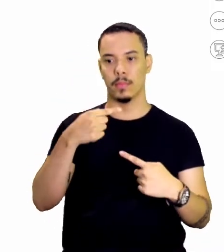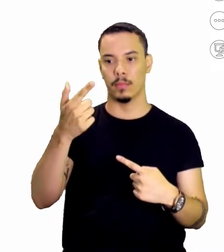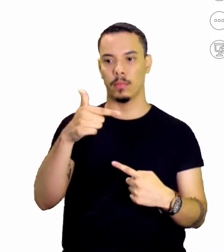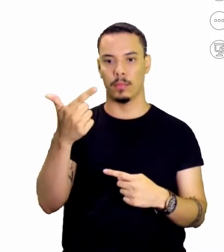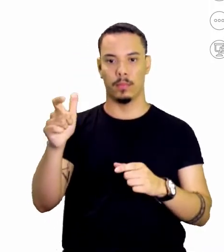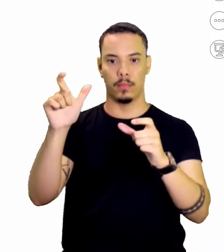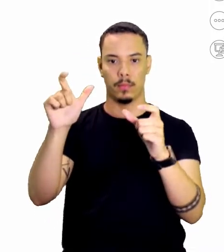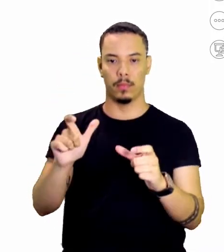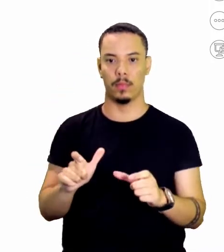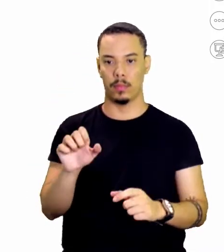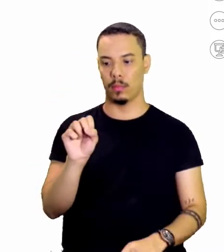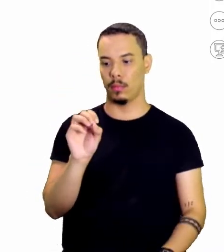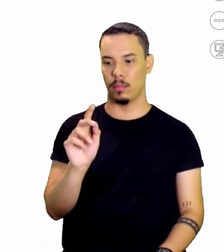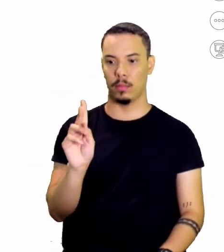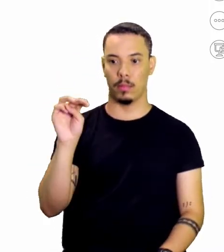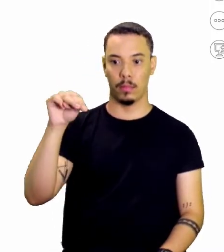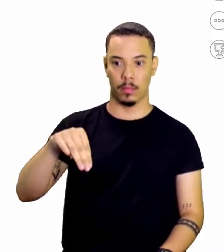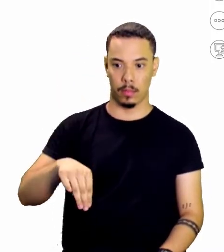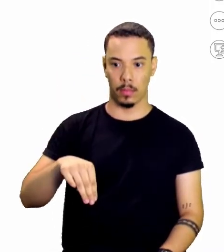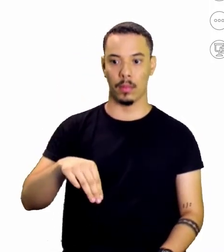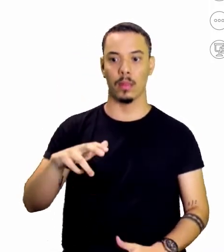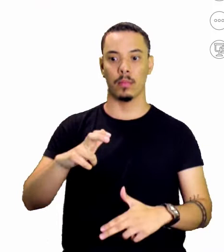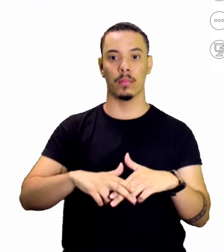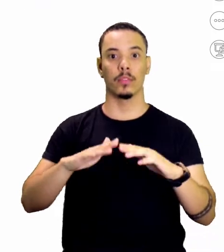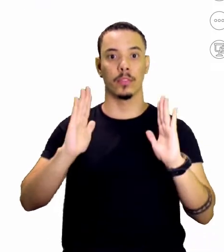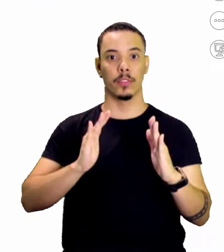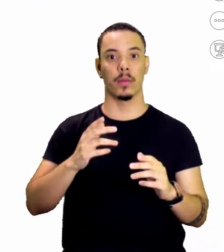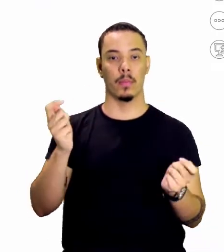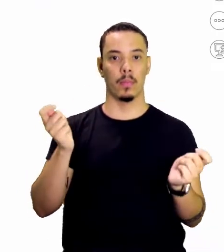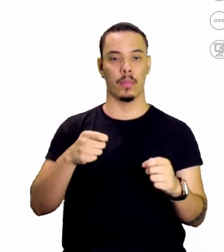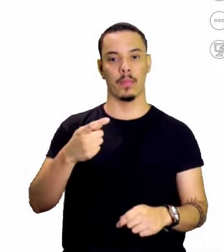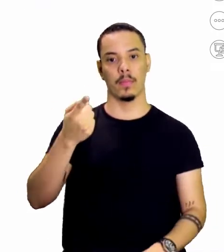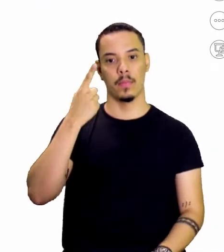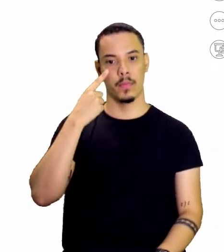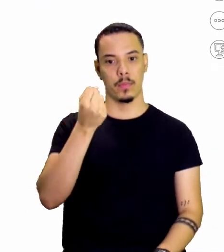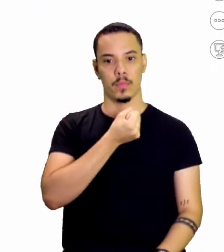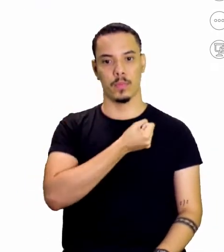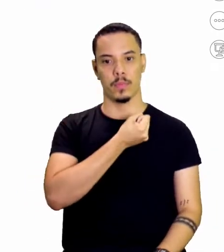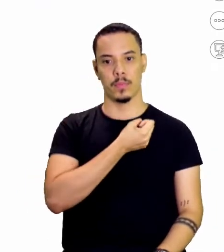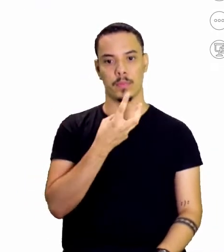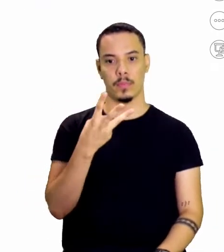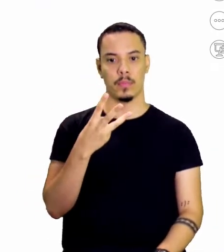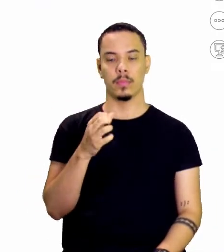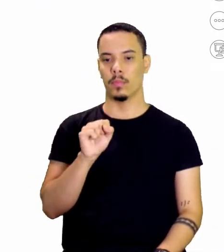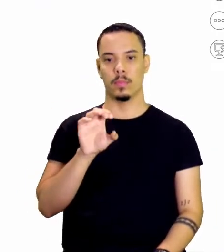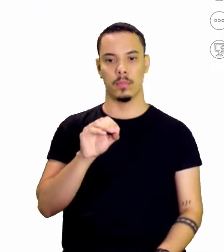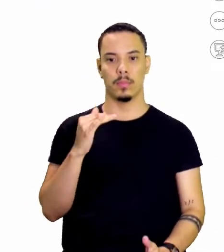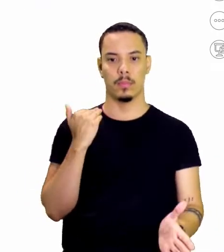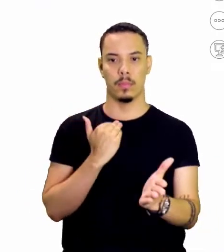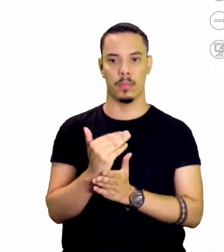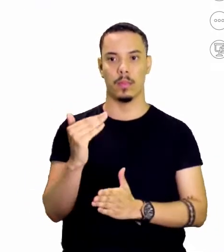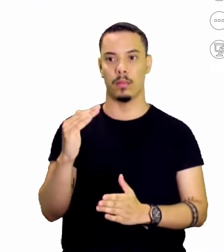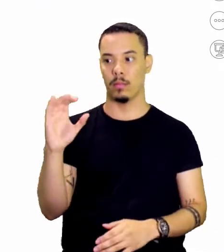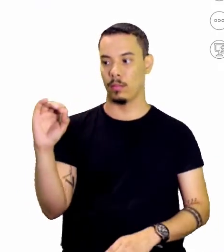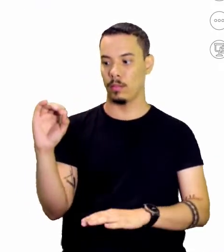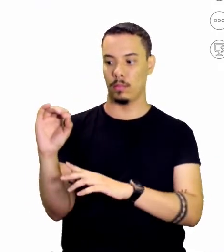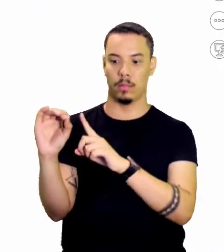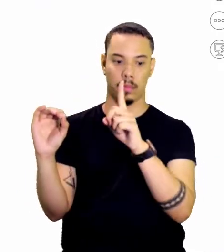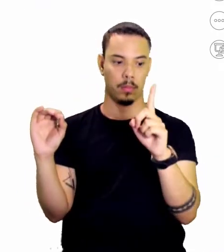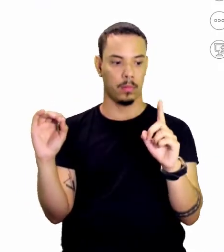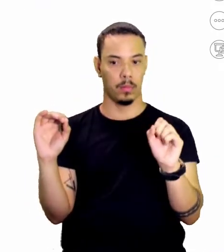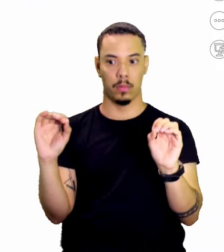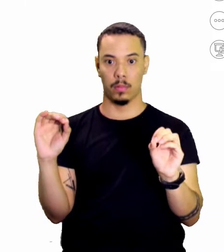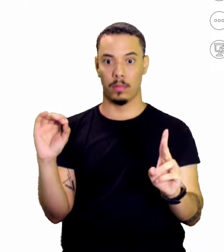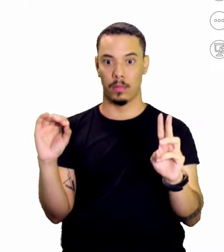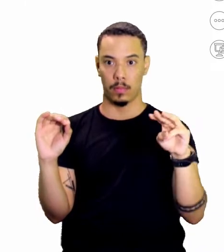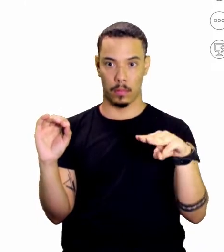posição dele mudou tava já no 8088 de bom pela